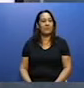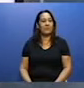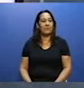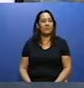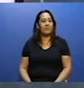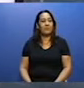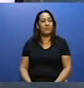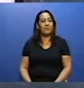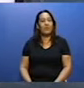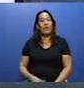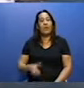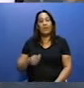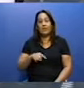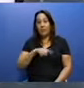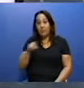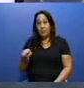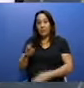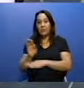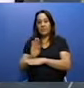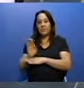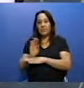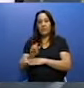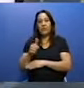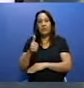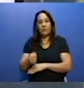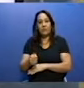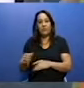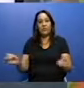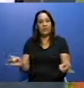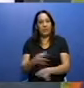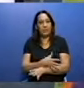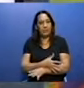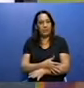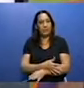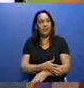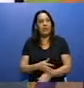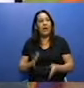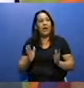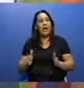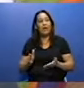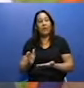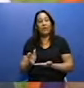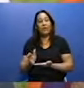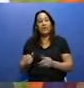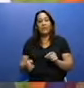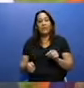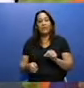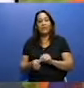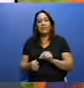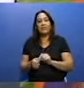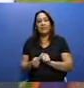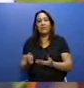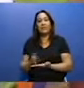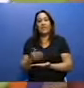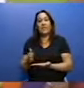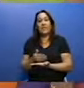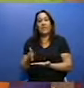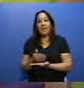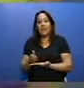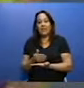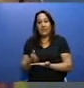Depois vocês dão o pause e terminam. Gente, vamos lá. E agora ficou para vocês fazerem tudo que nós estudamos,